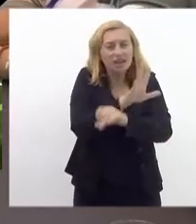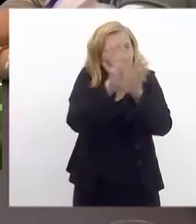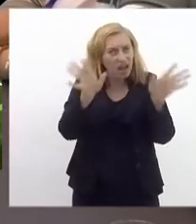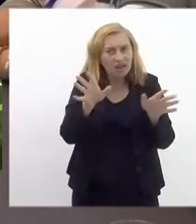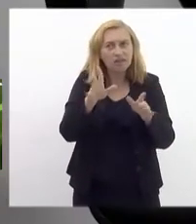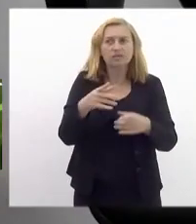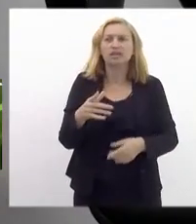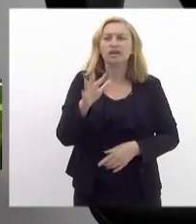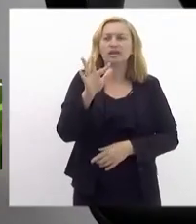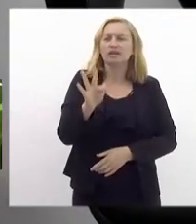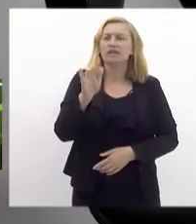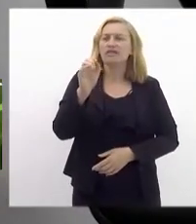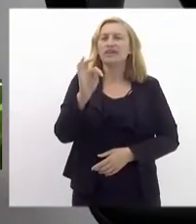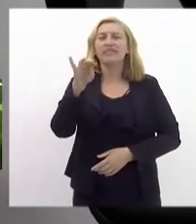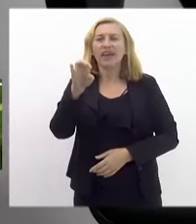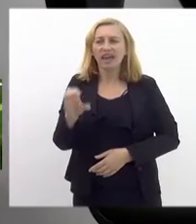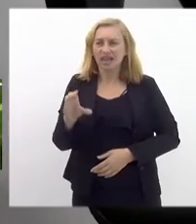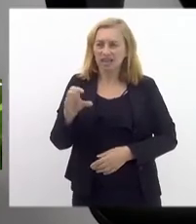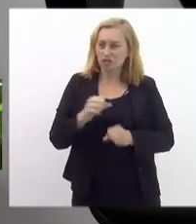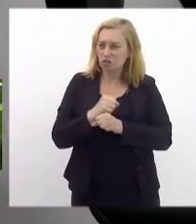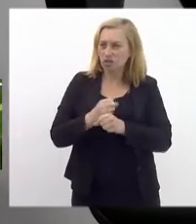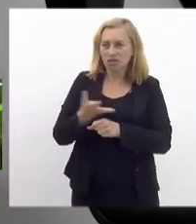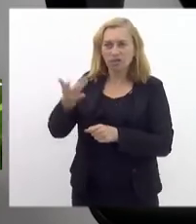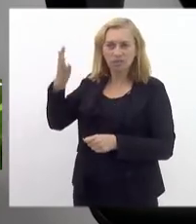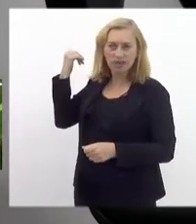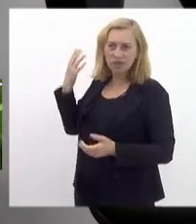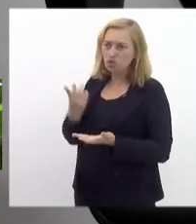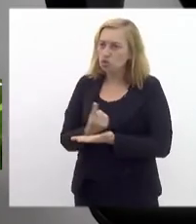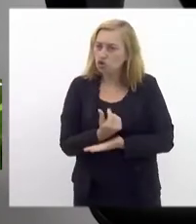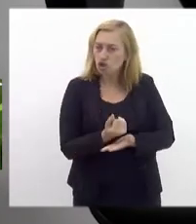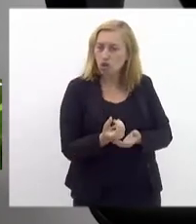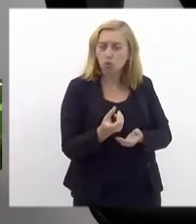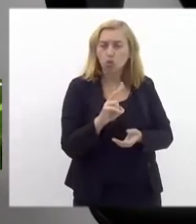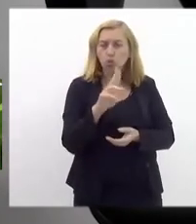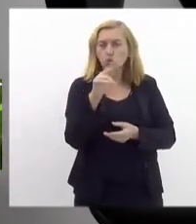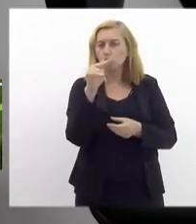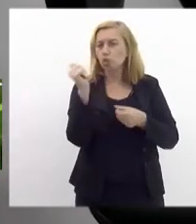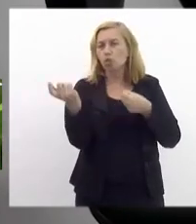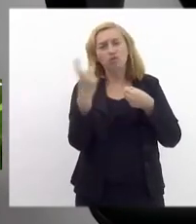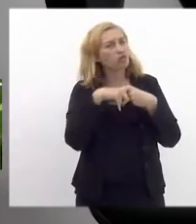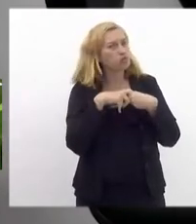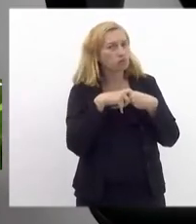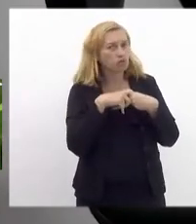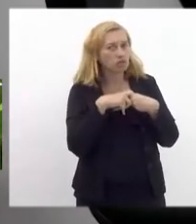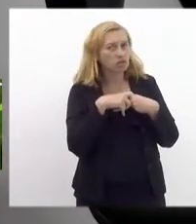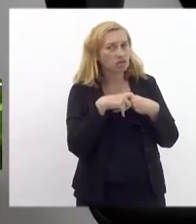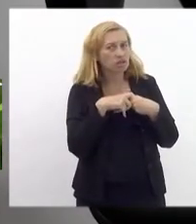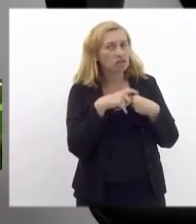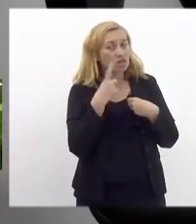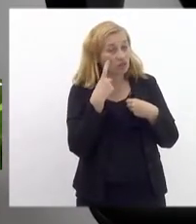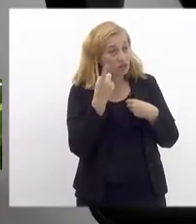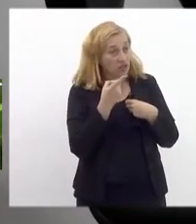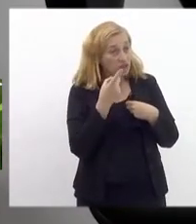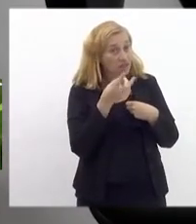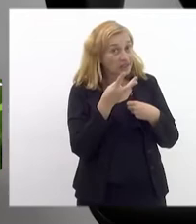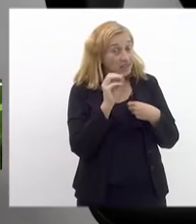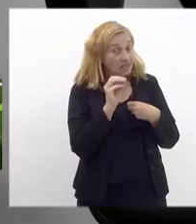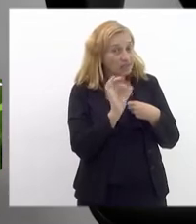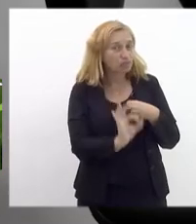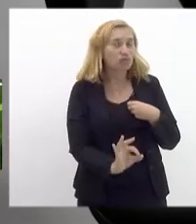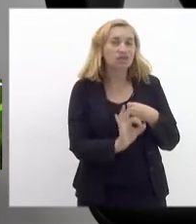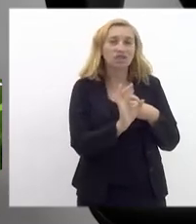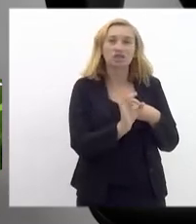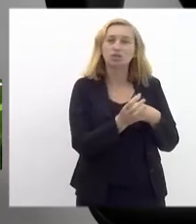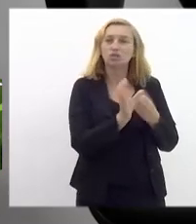Porque o FATEC, nos anos anteriores, o dinheiro que ele pegou da FAPERJ nunca voltou. E a gente está destinando aqui até 30% do recurso da